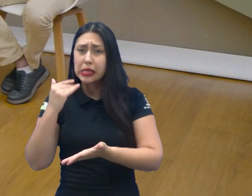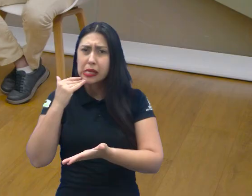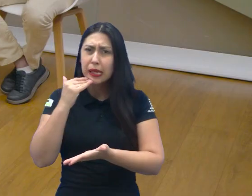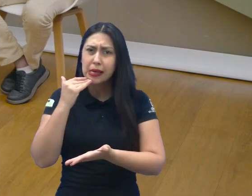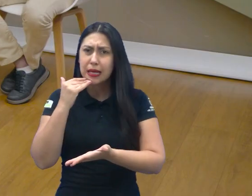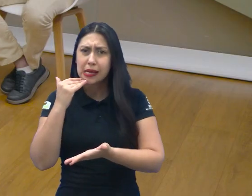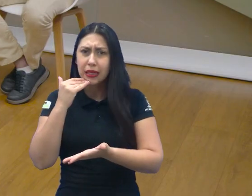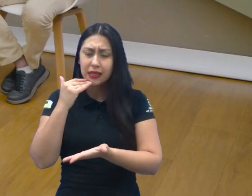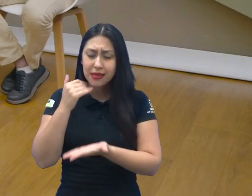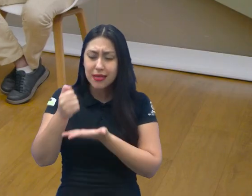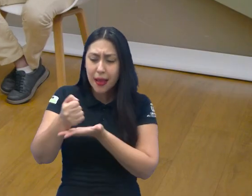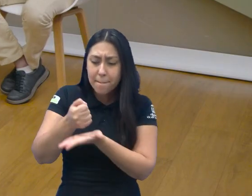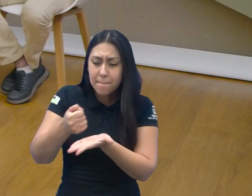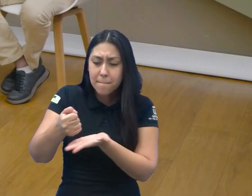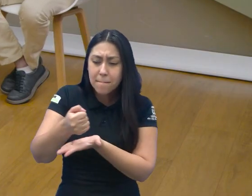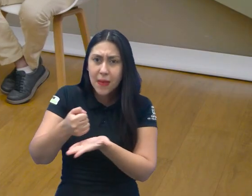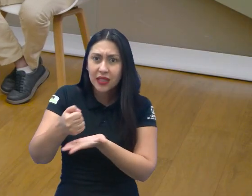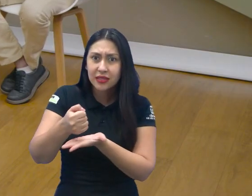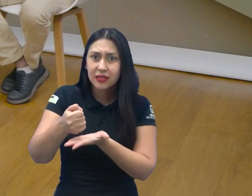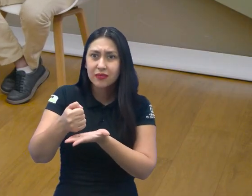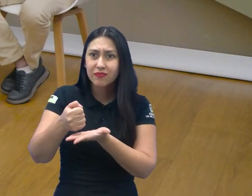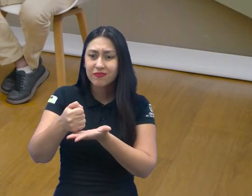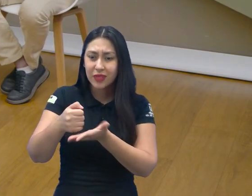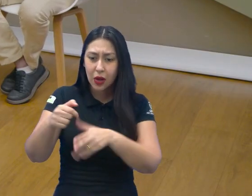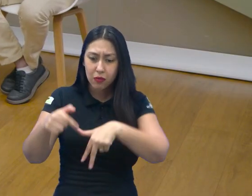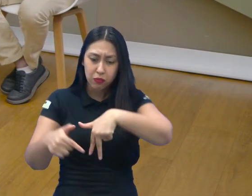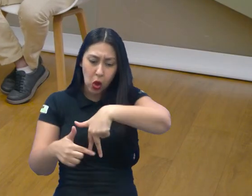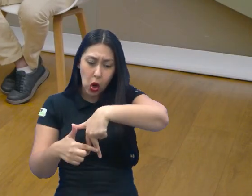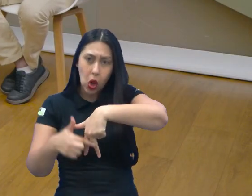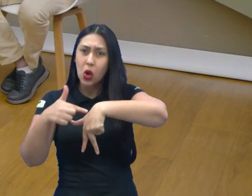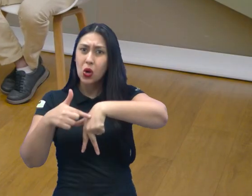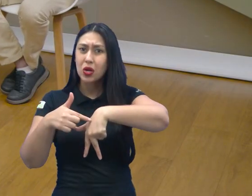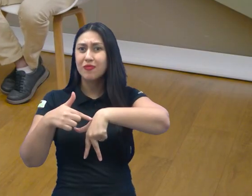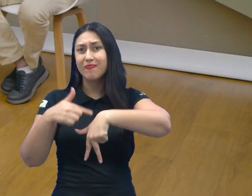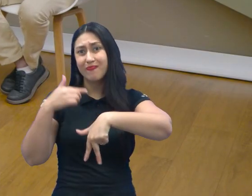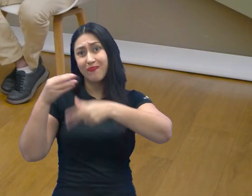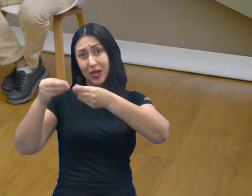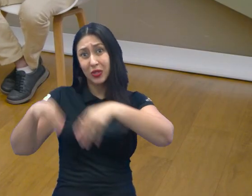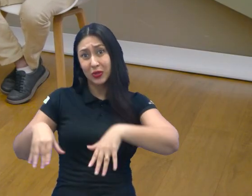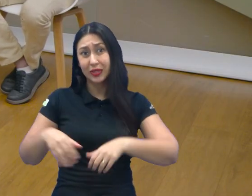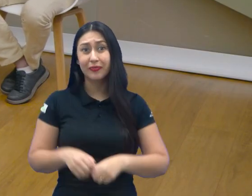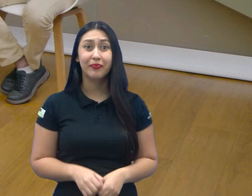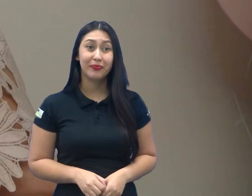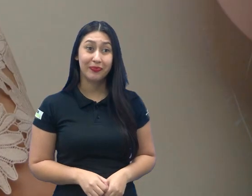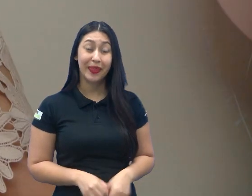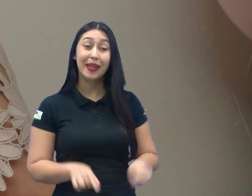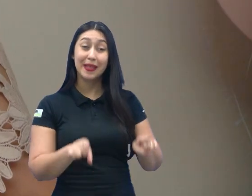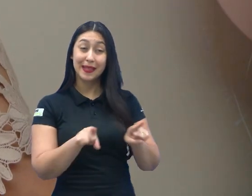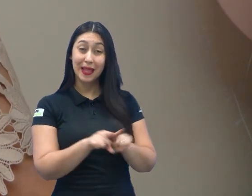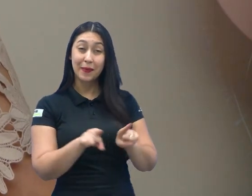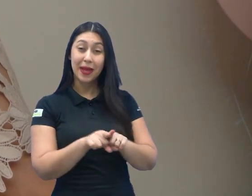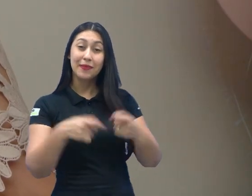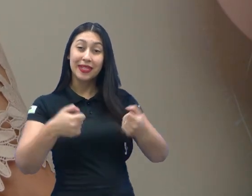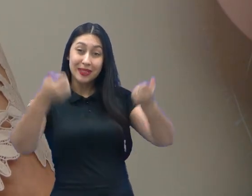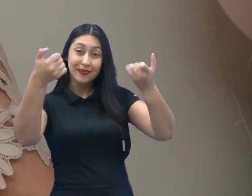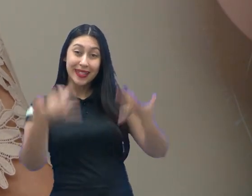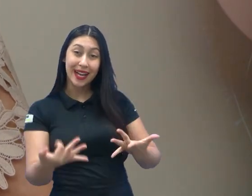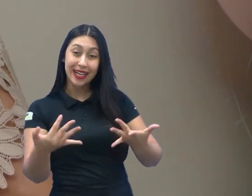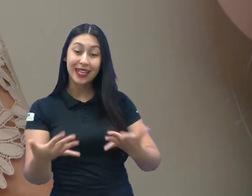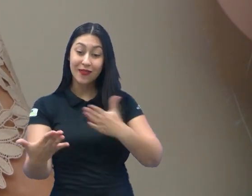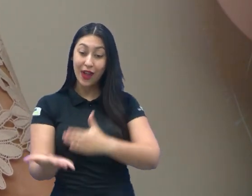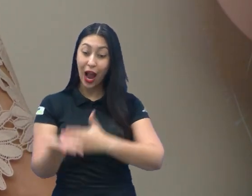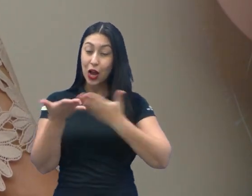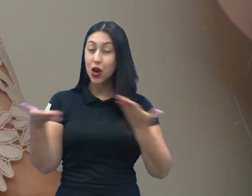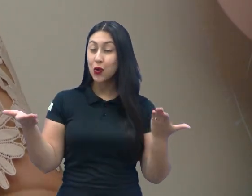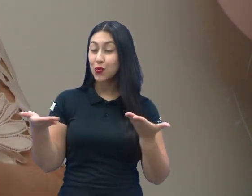base, as estruturas superiores crescem. Tá certo. E é claro, né, gente, que quem vai ajudar a gente também com esse programa, com a